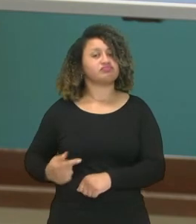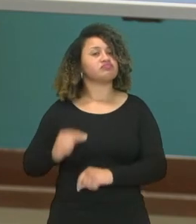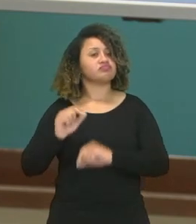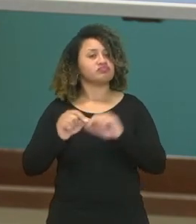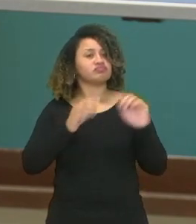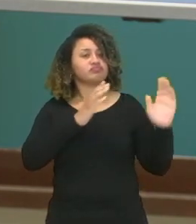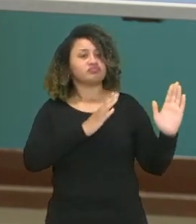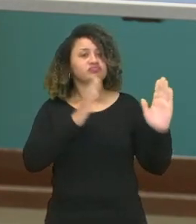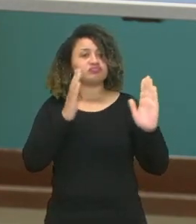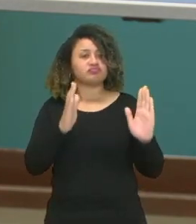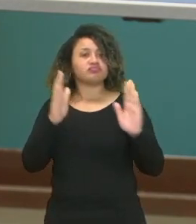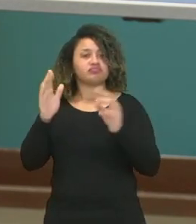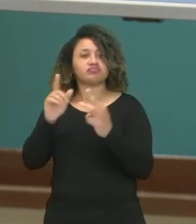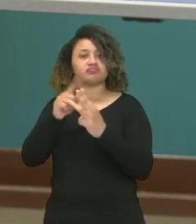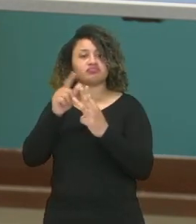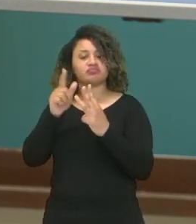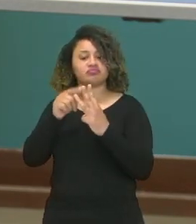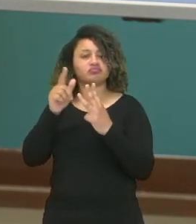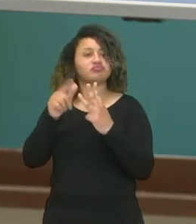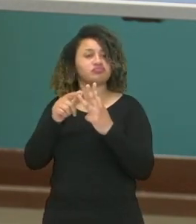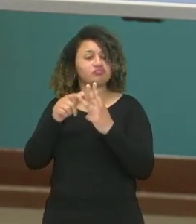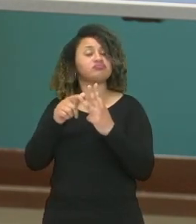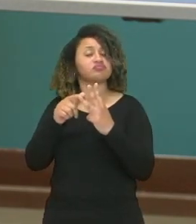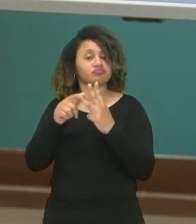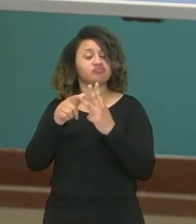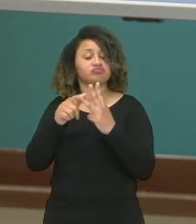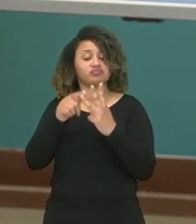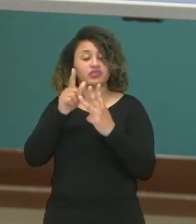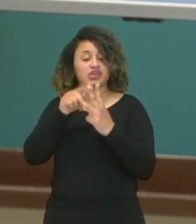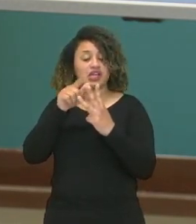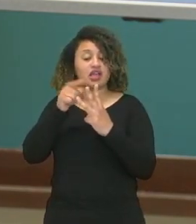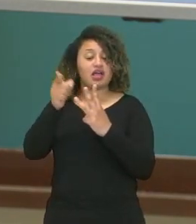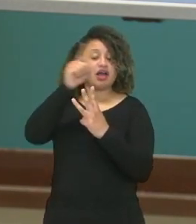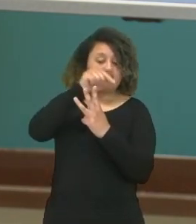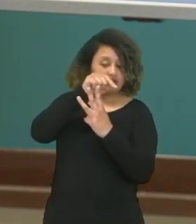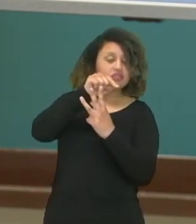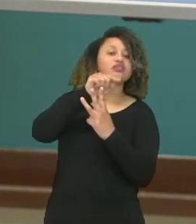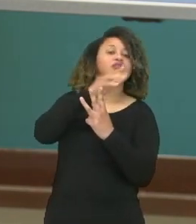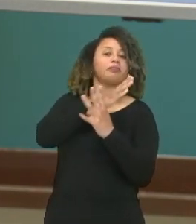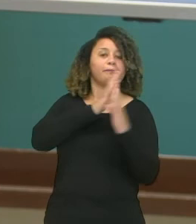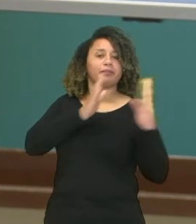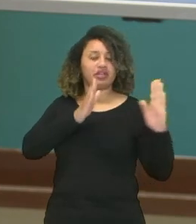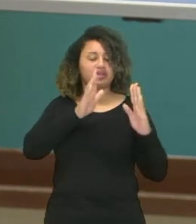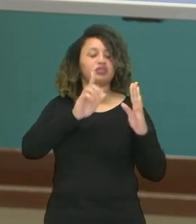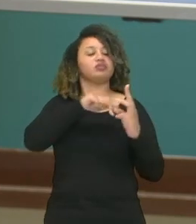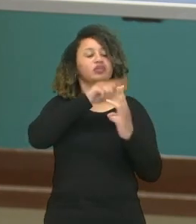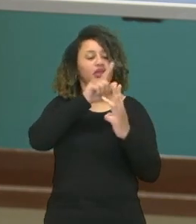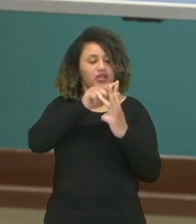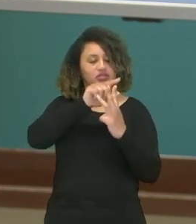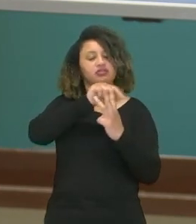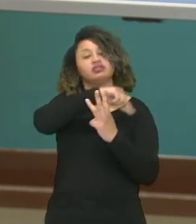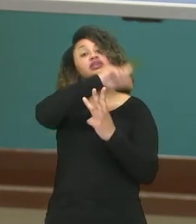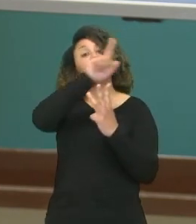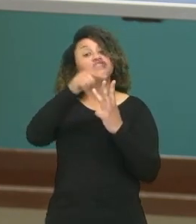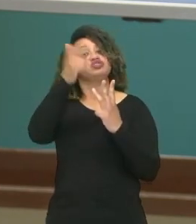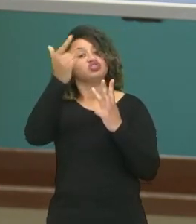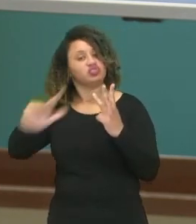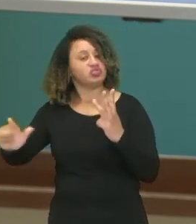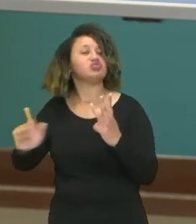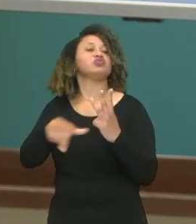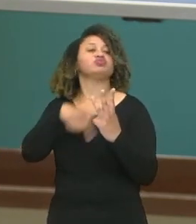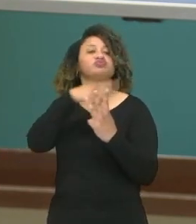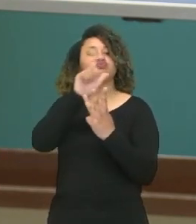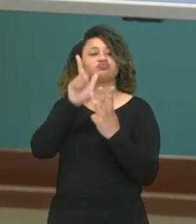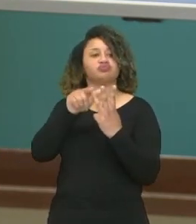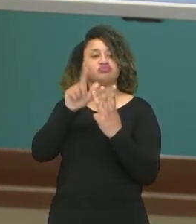O Moisés Lupion voltou em 1956 e ficou até 1961, sendo sucedido por Ney Braga,